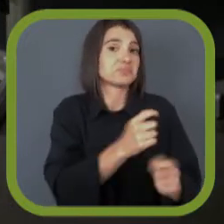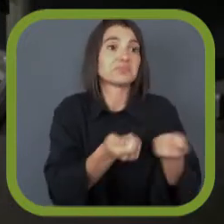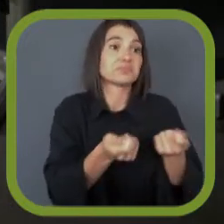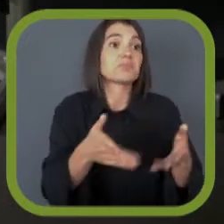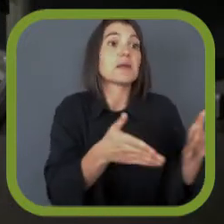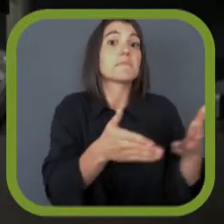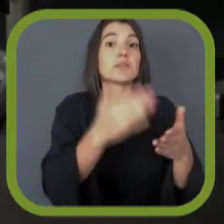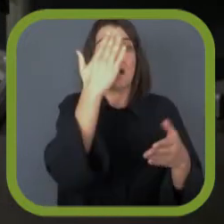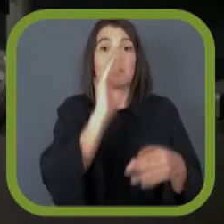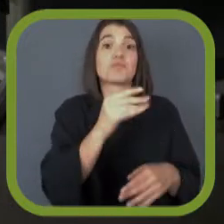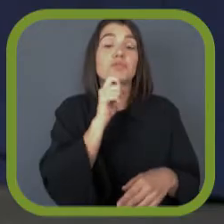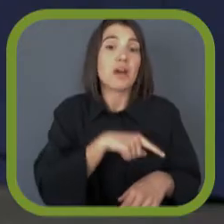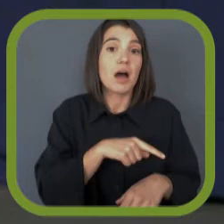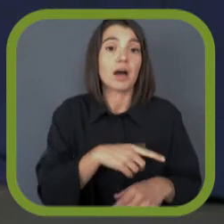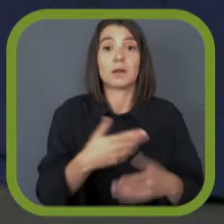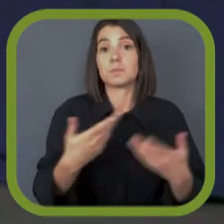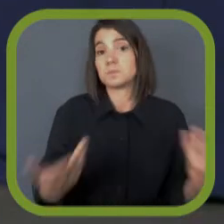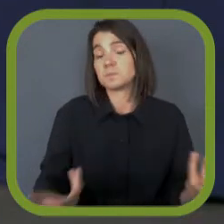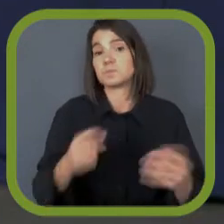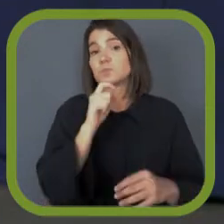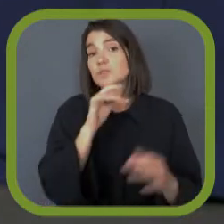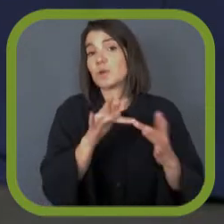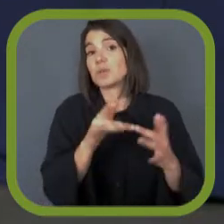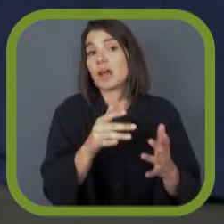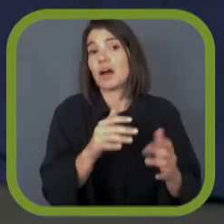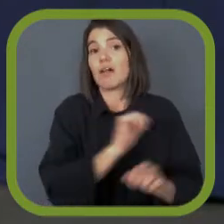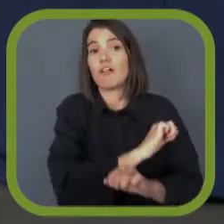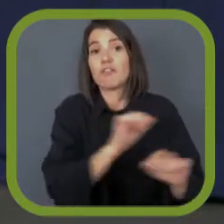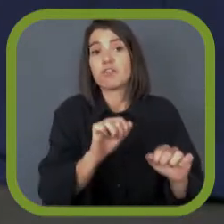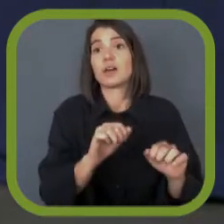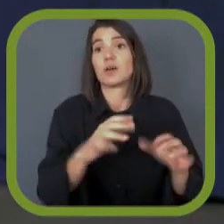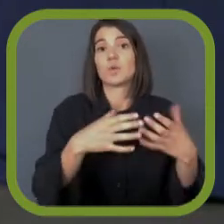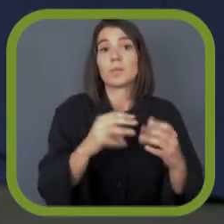mundo, que provavelmente também em contacto com os